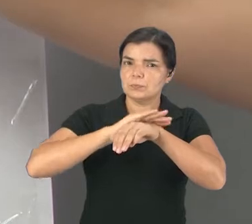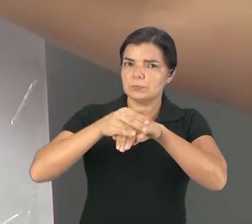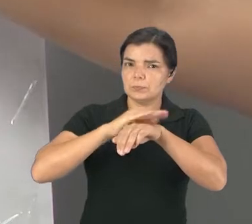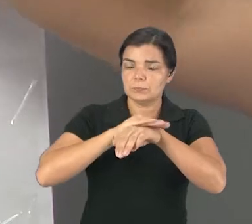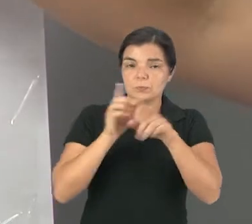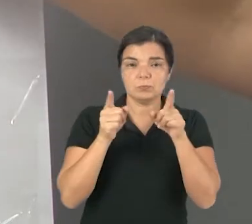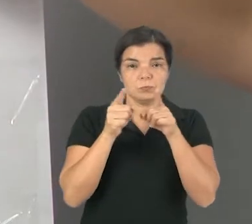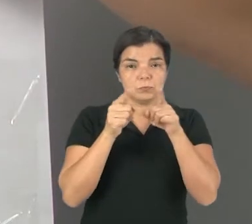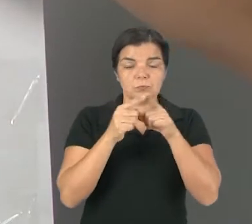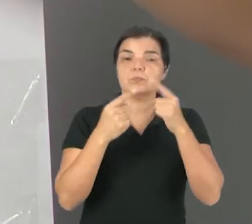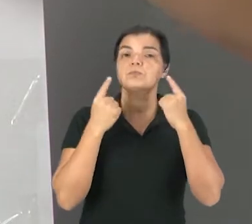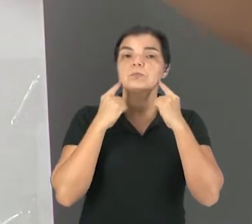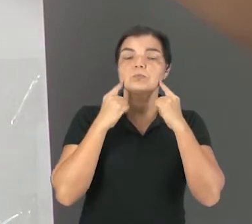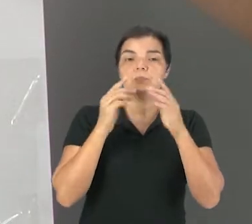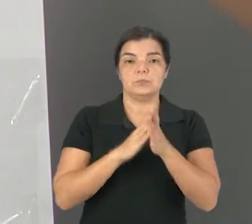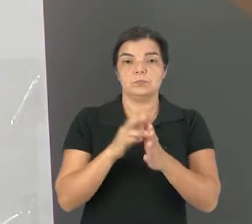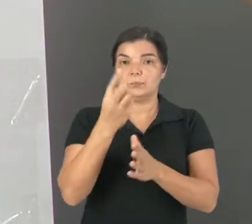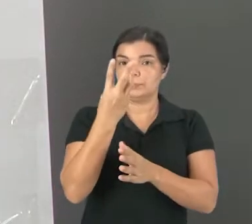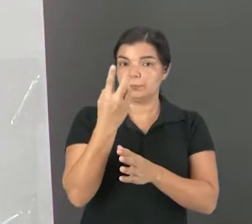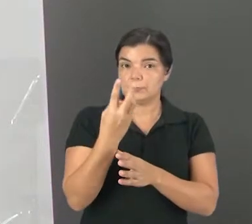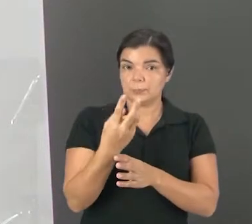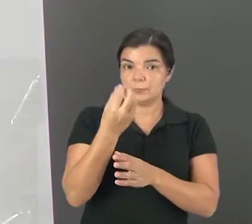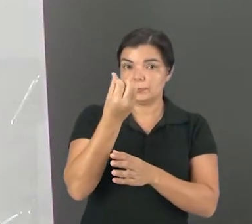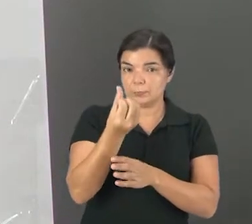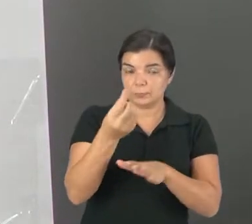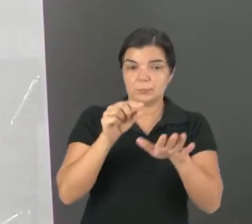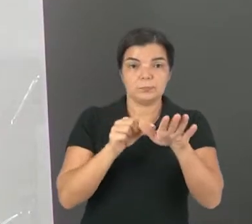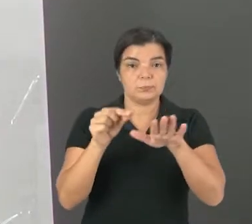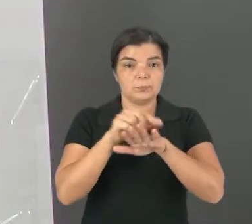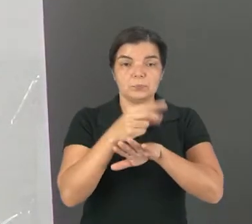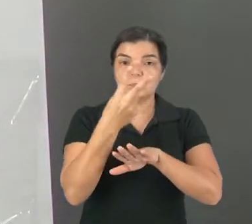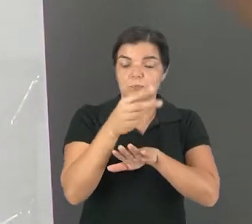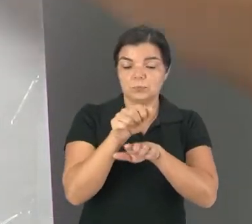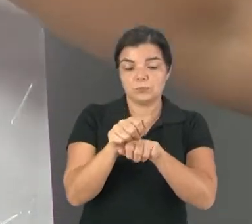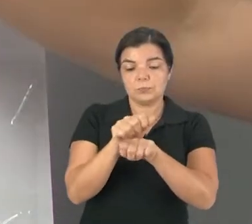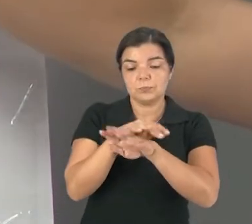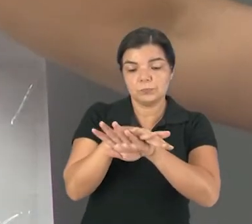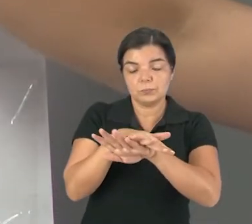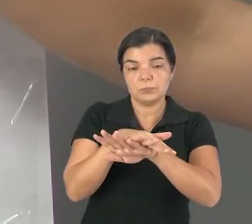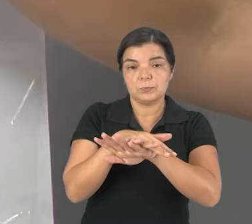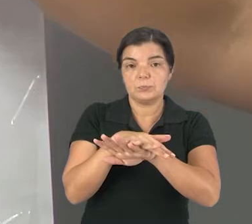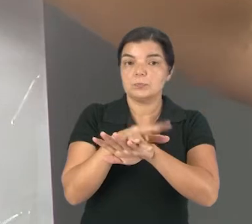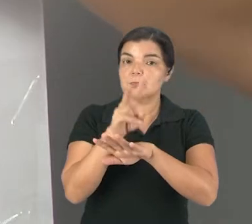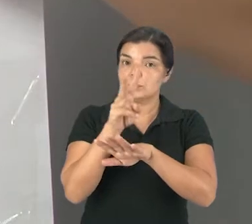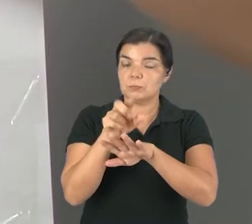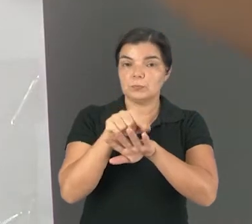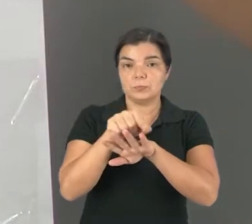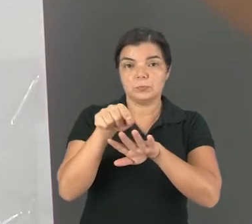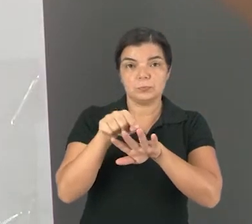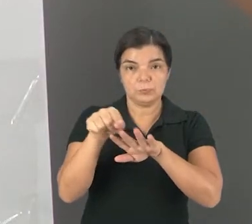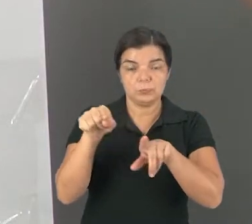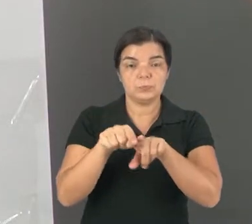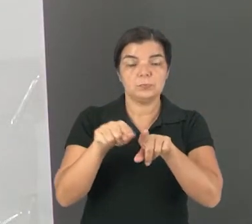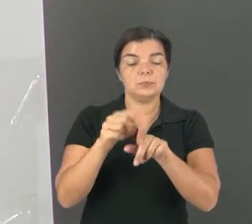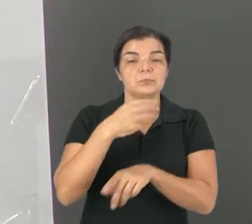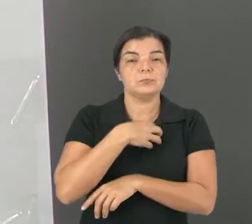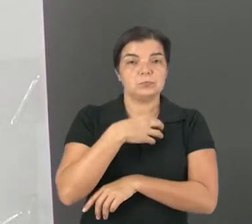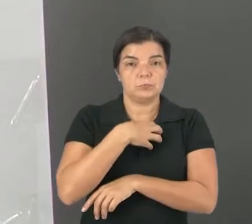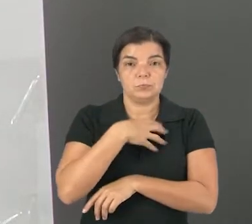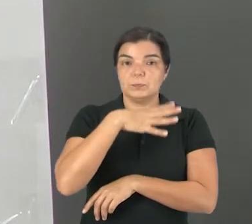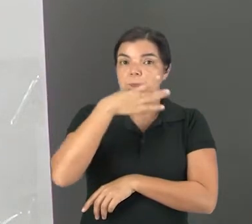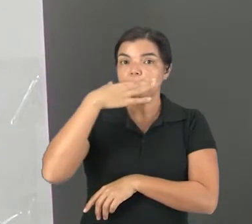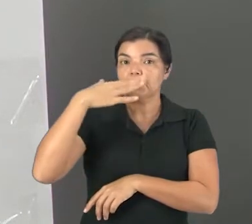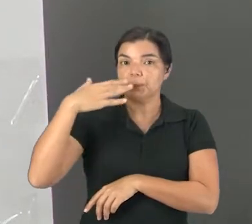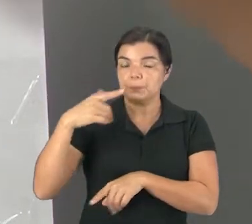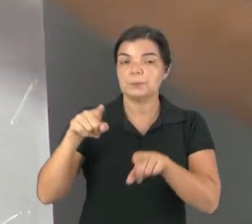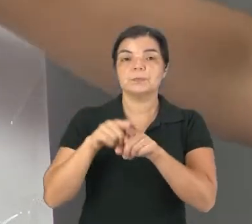cabeça pequena, 6 patinhas e 2 asinhas. Suas 2 anteninhas servem para sentir o